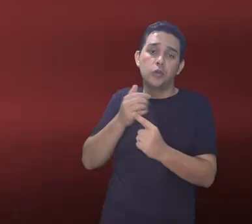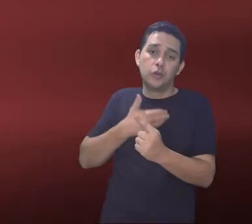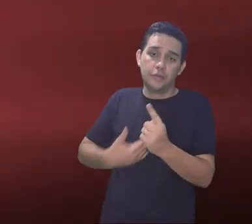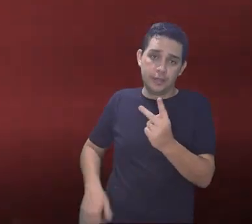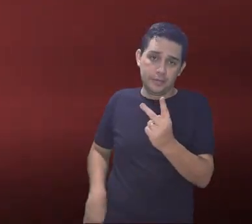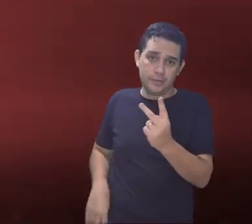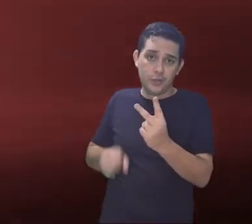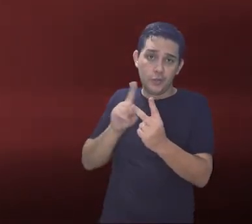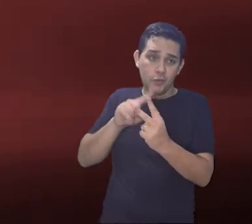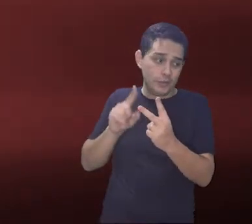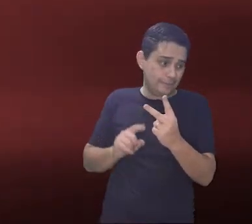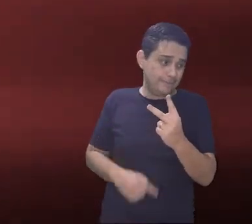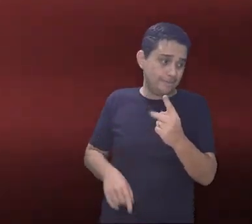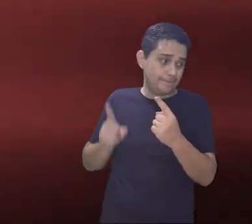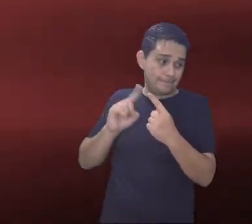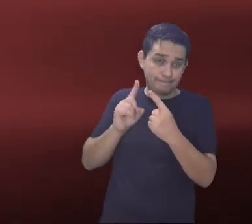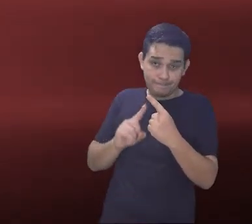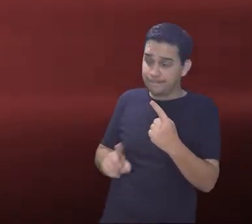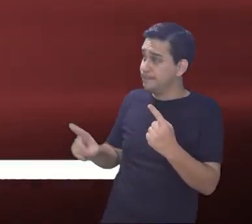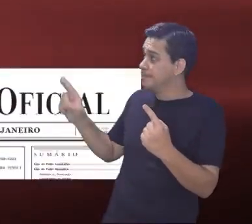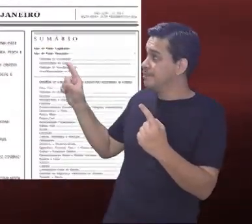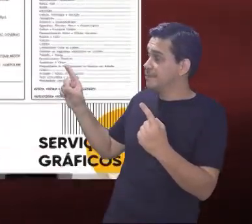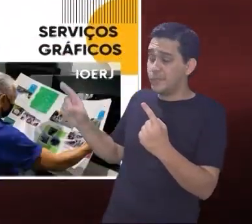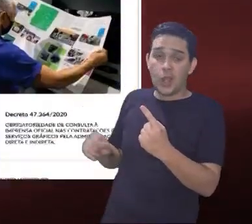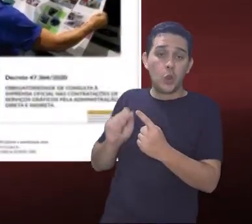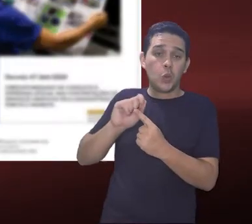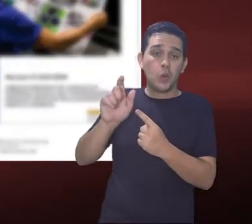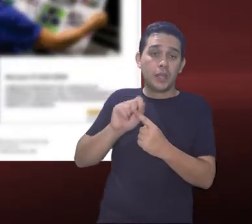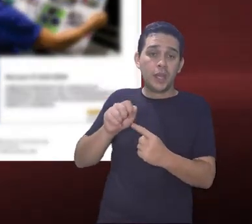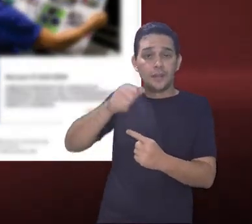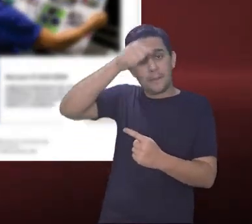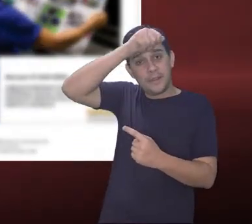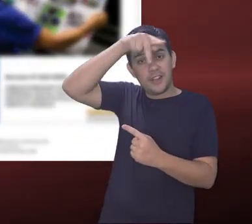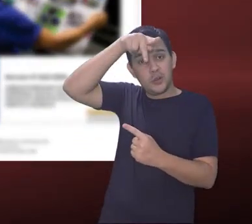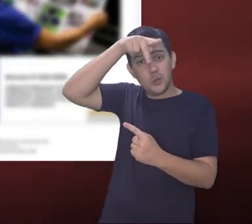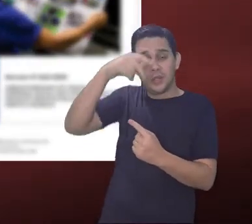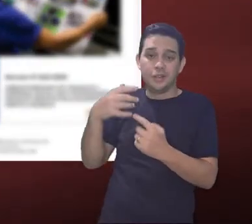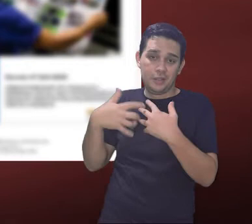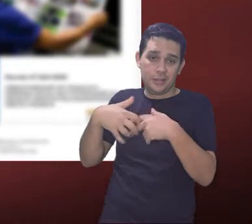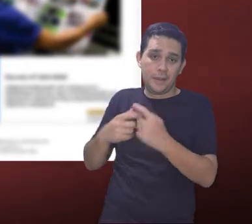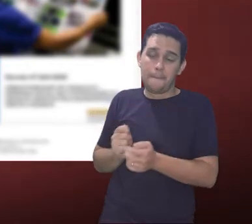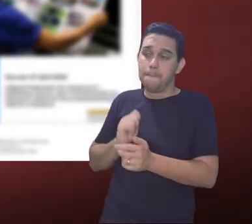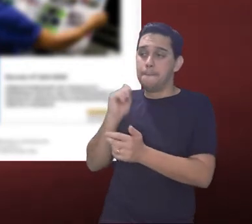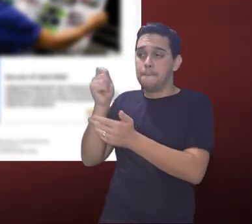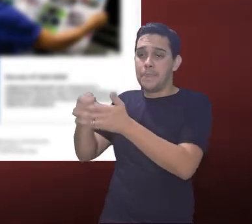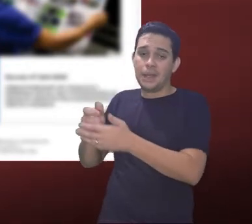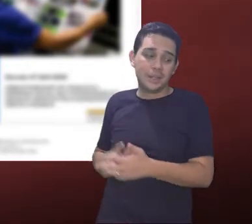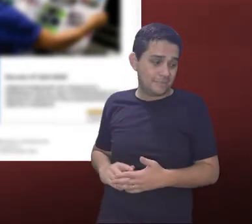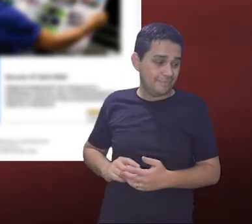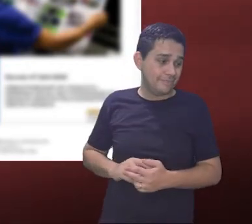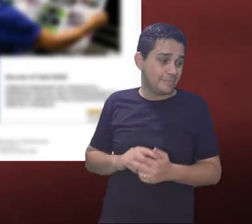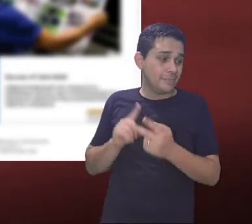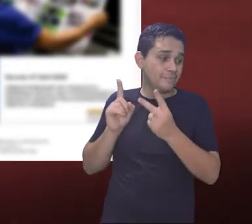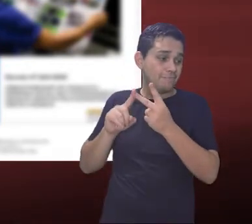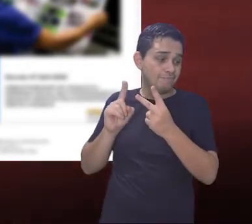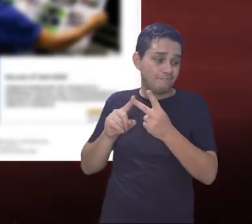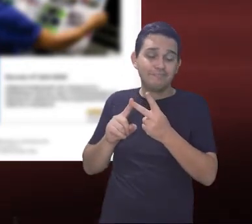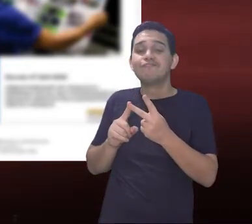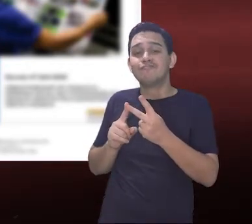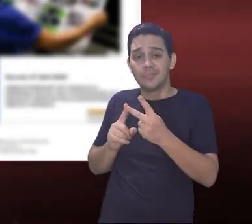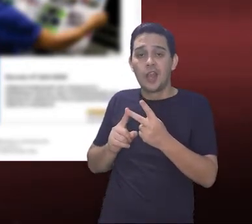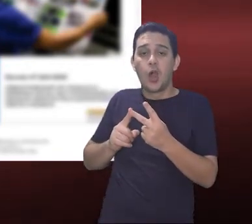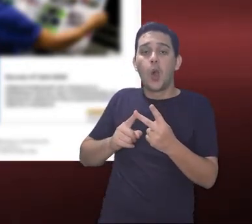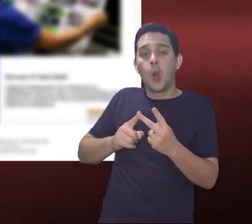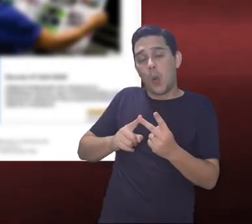programa municipal do aluguel social e um programa estadual do aluguel social. E o município, quanto às